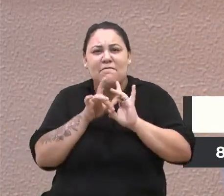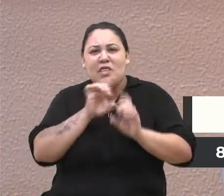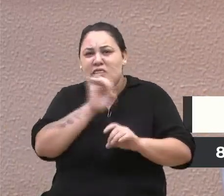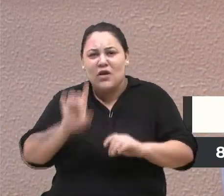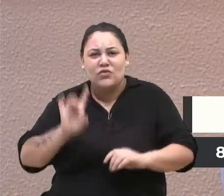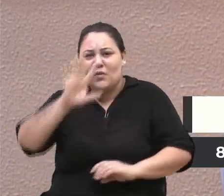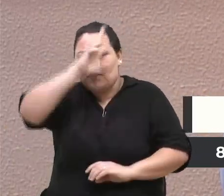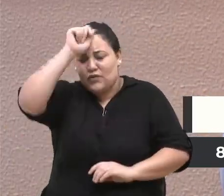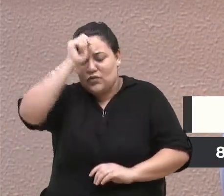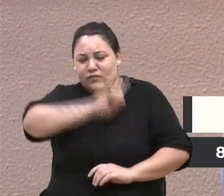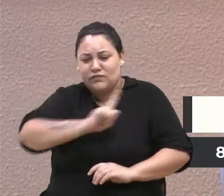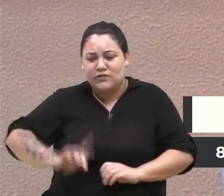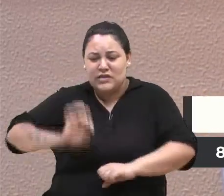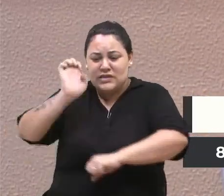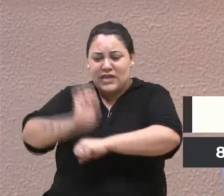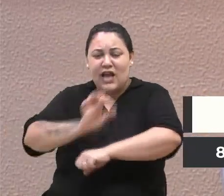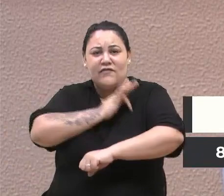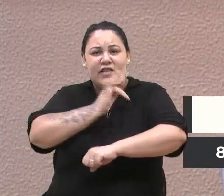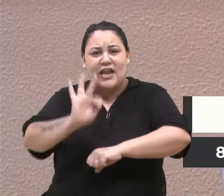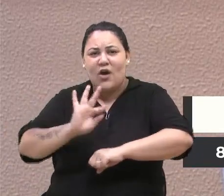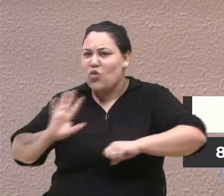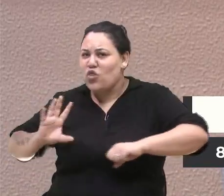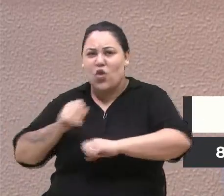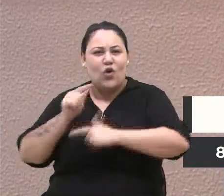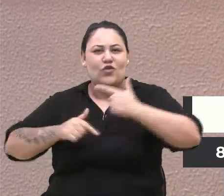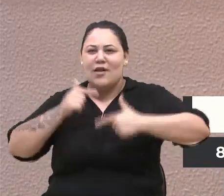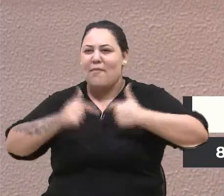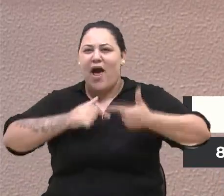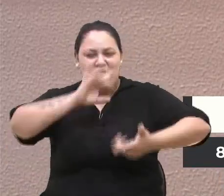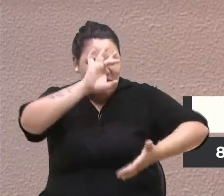federal, as coisas acontecem. Então, eu espero que